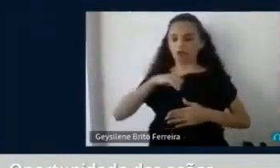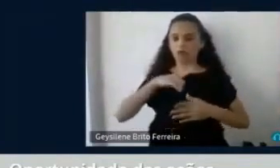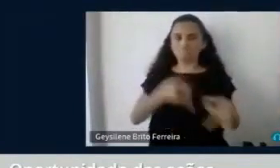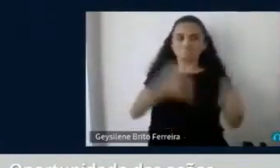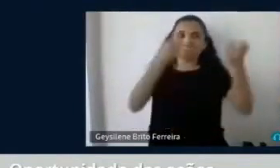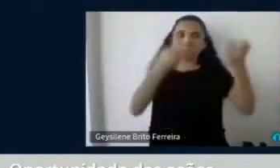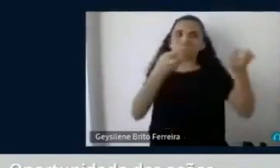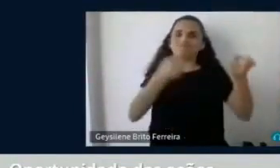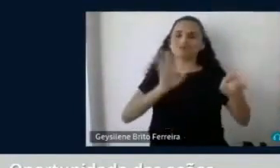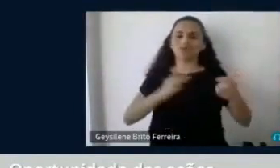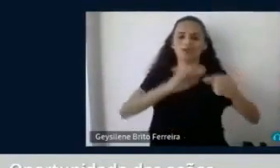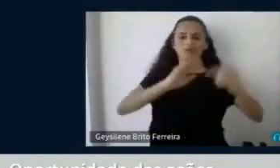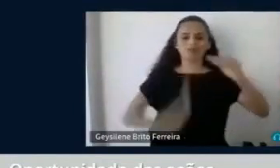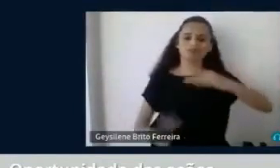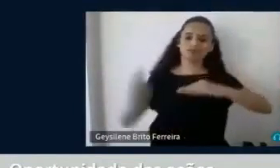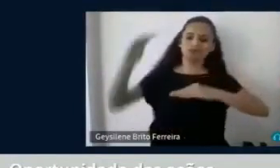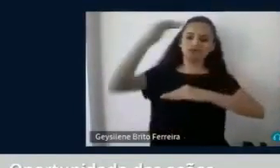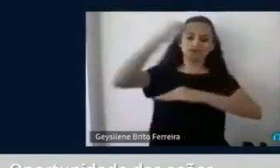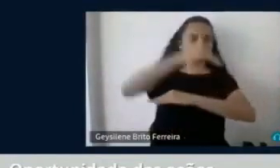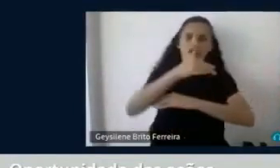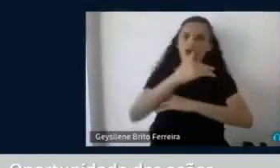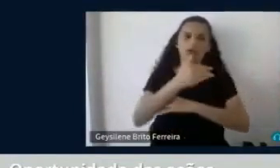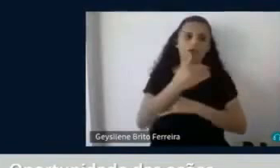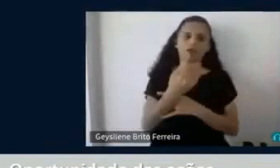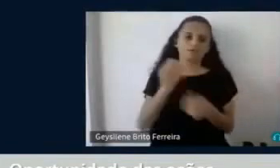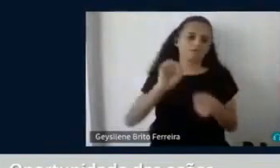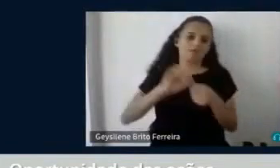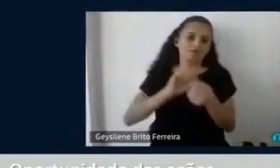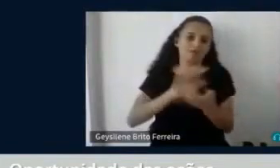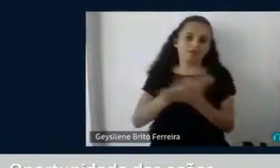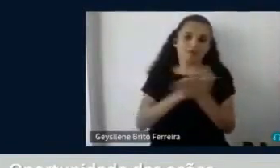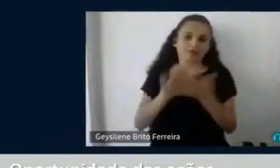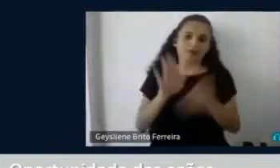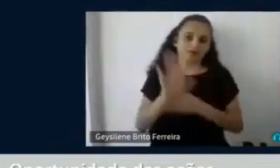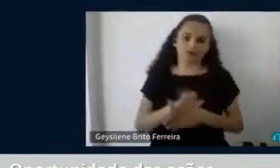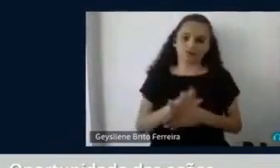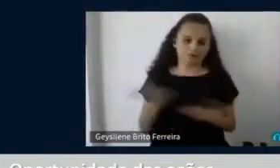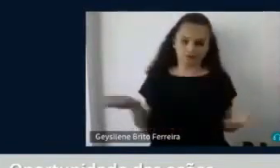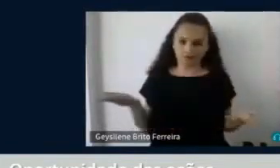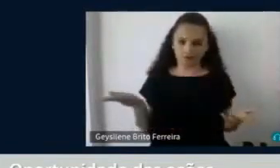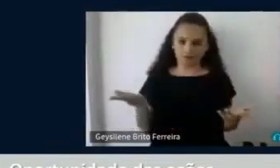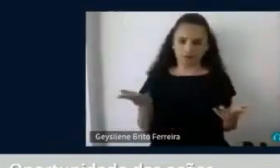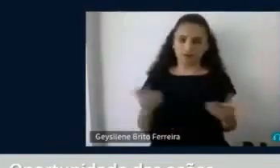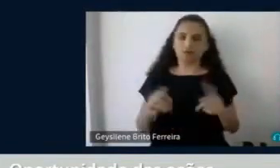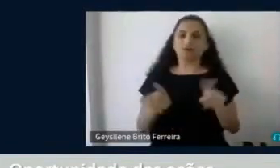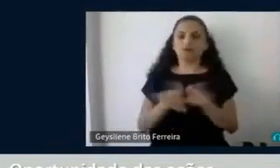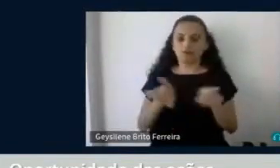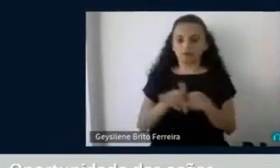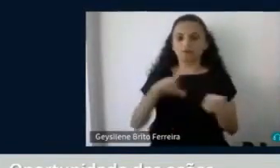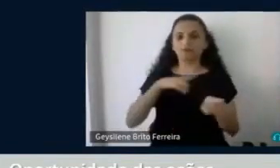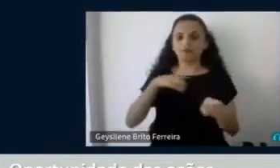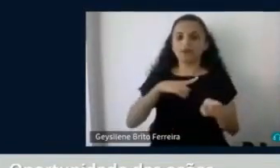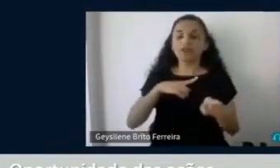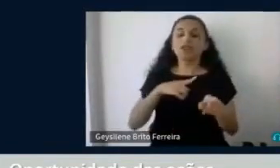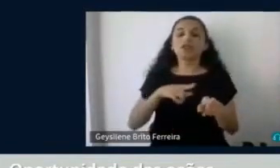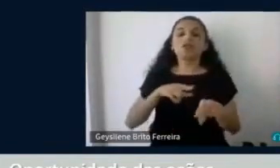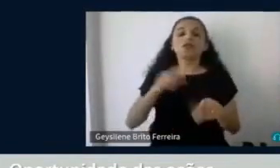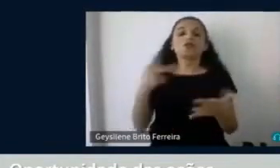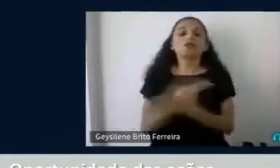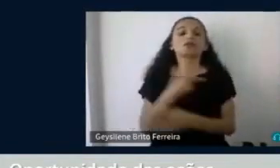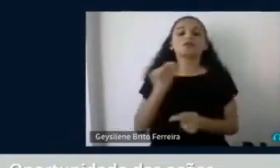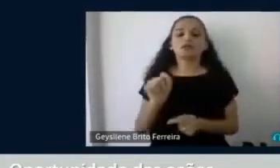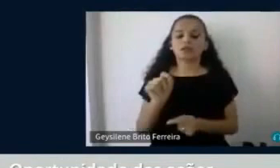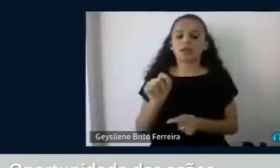não tem mais nada para fazer. Tem aquela situação em que eu tenho um começo de transmissão, aí eu